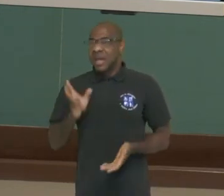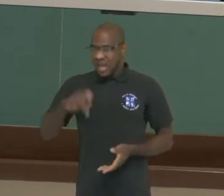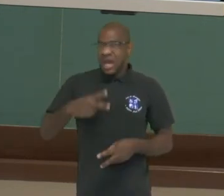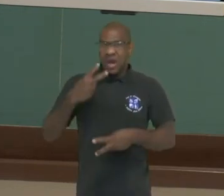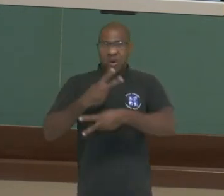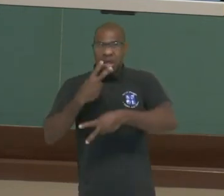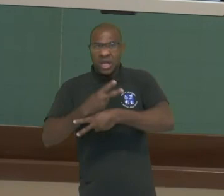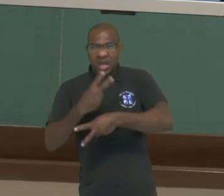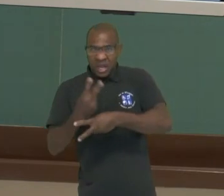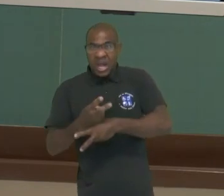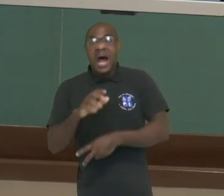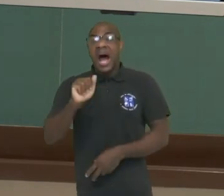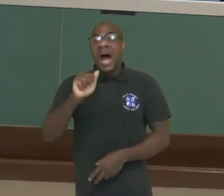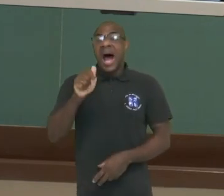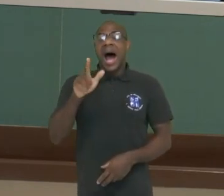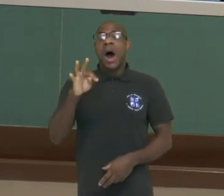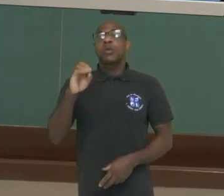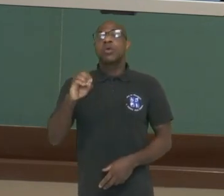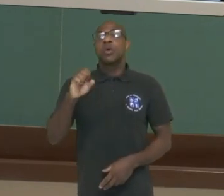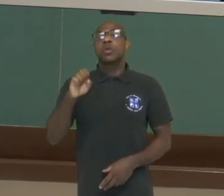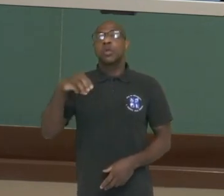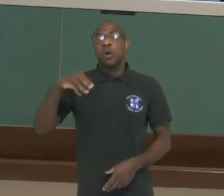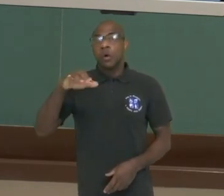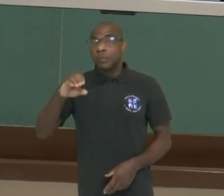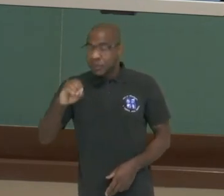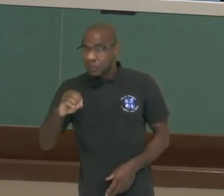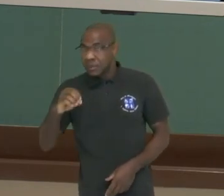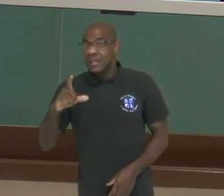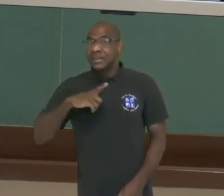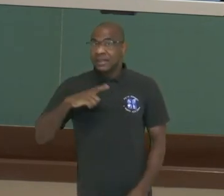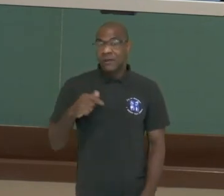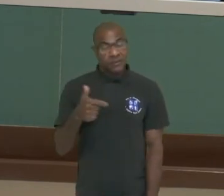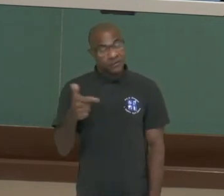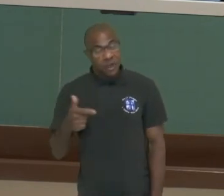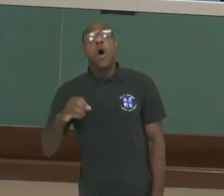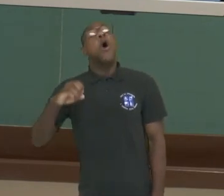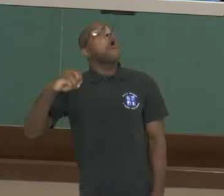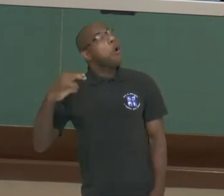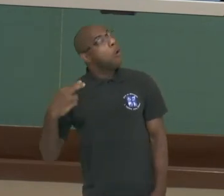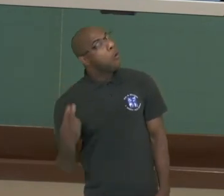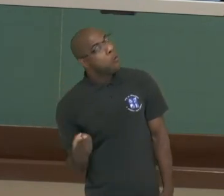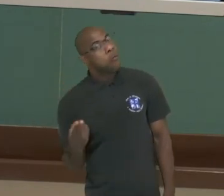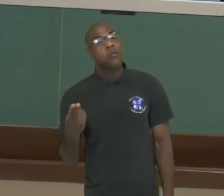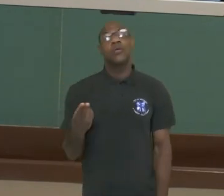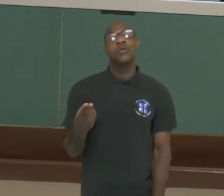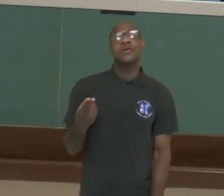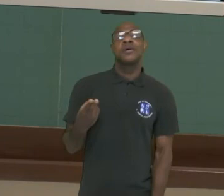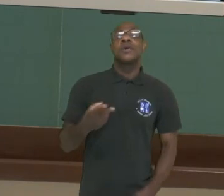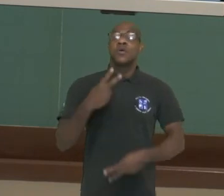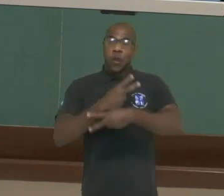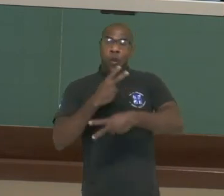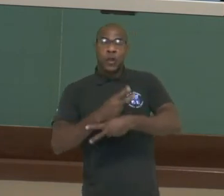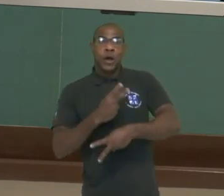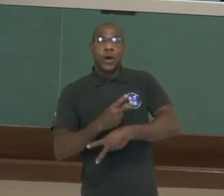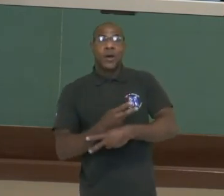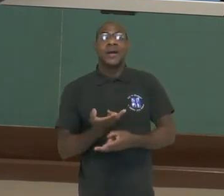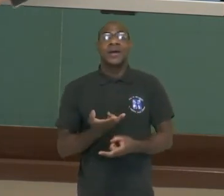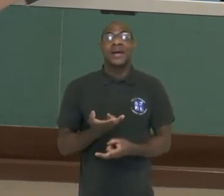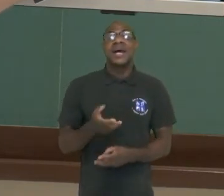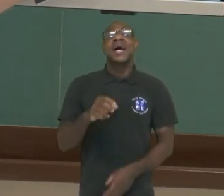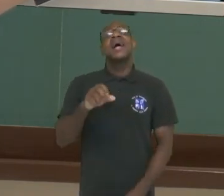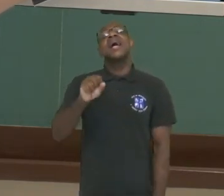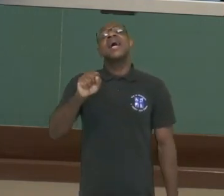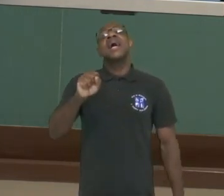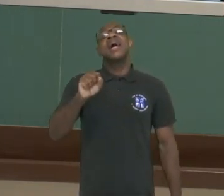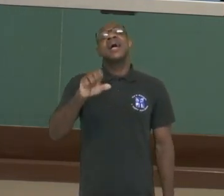cromossomos autossômicos, que são os 22, ou se nós estamos falando dos cromossomos